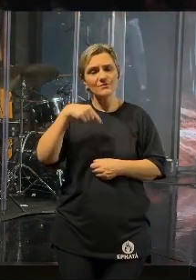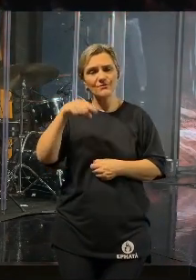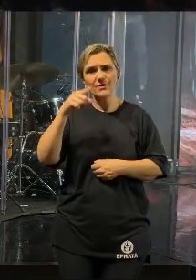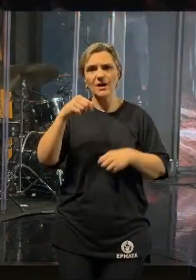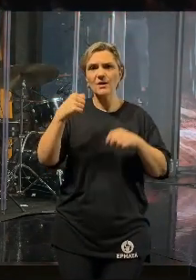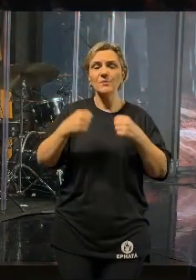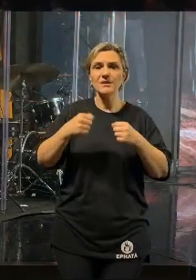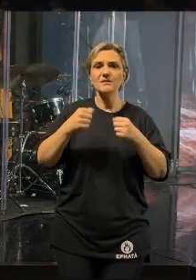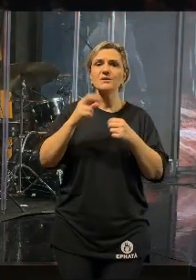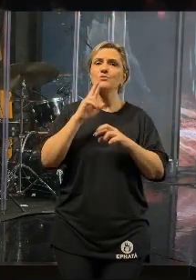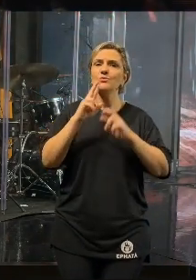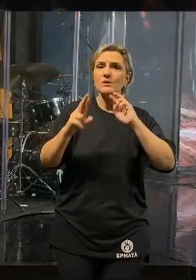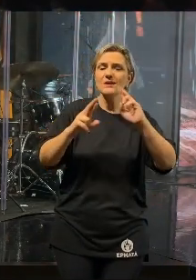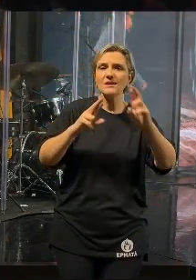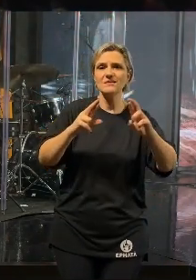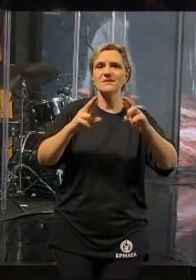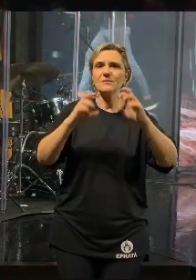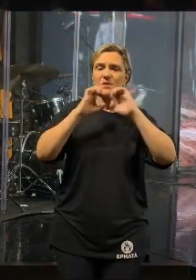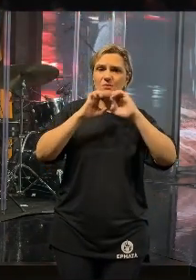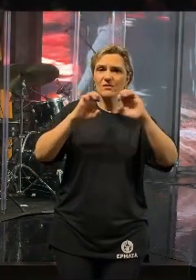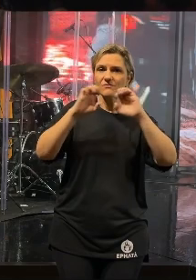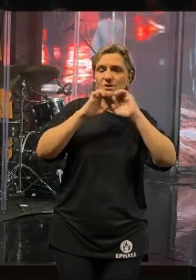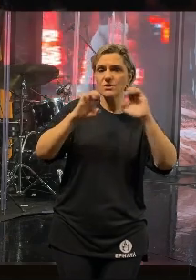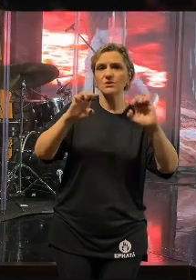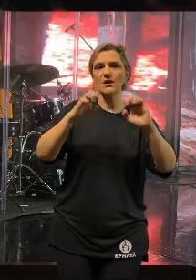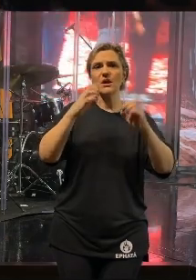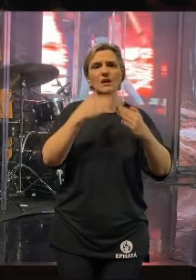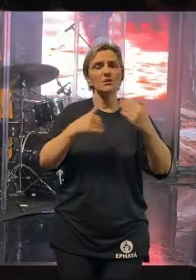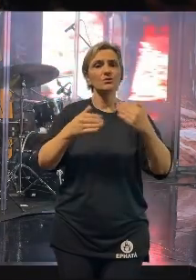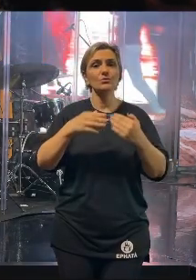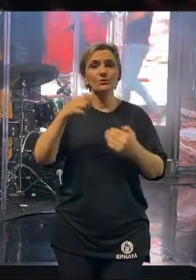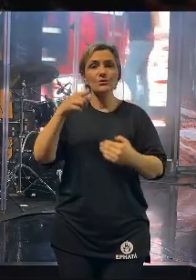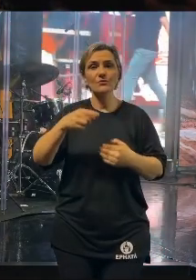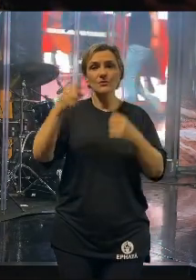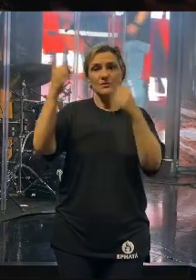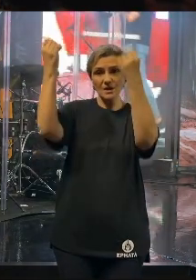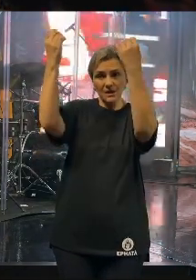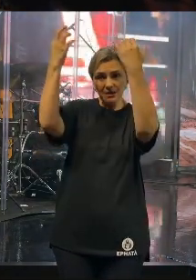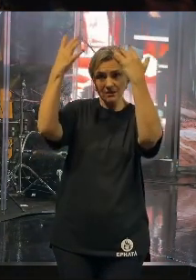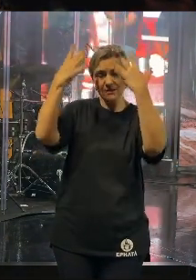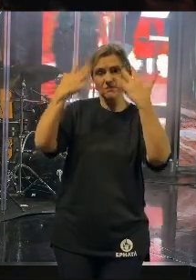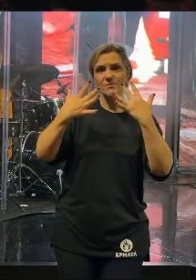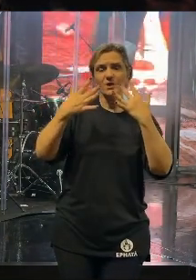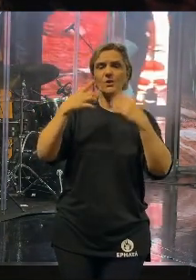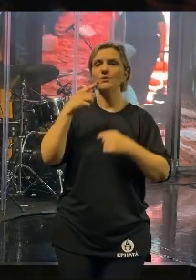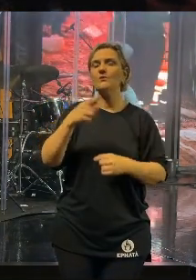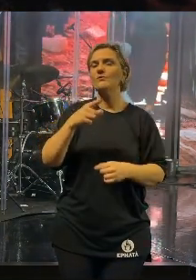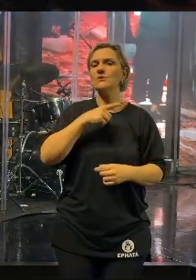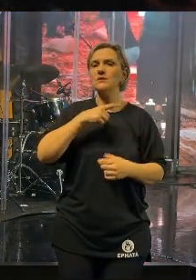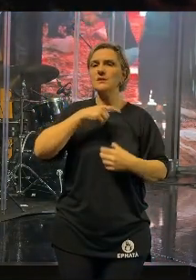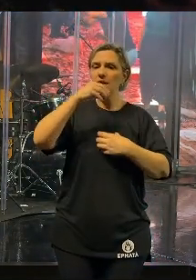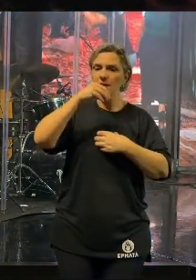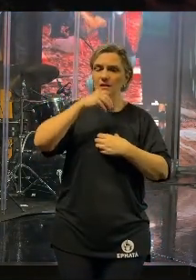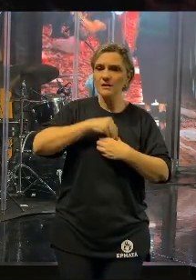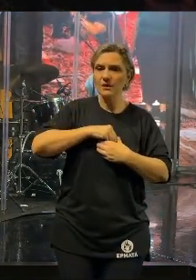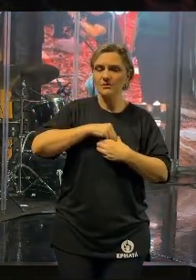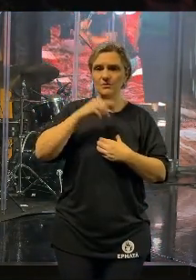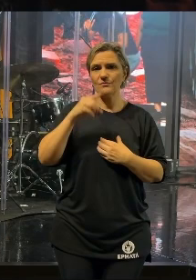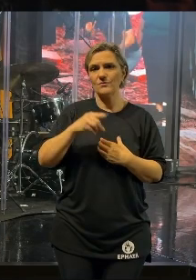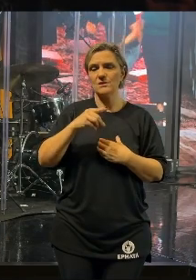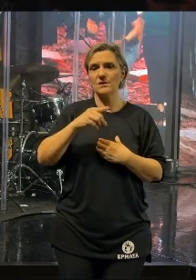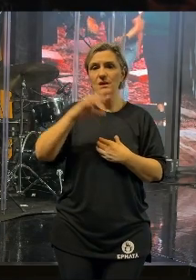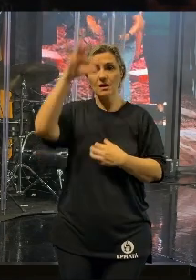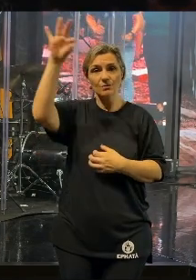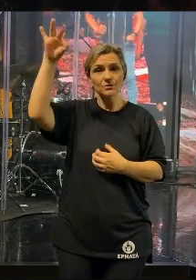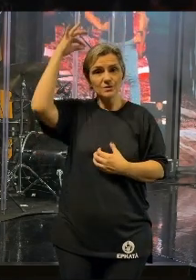ouvir aquilo que você tem, aquilo que foi derramado sobre você, aquilo que você